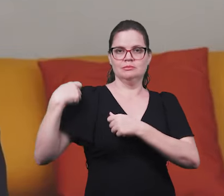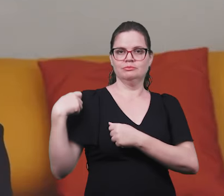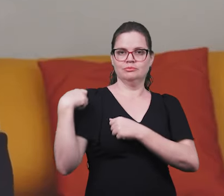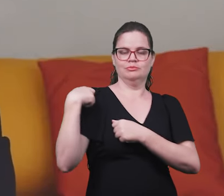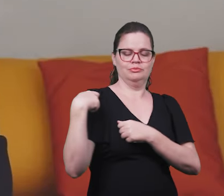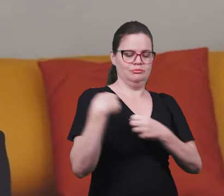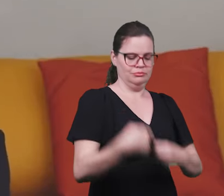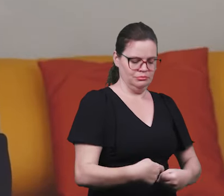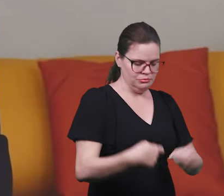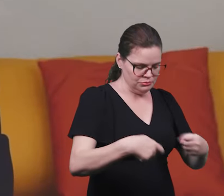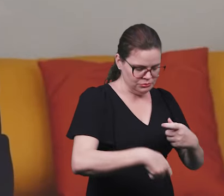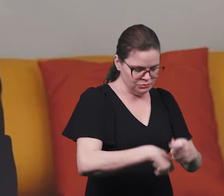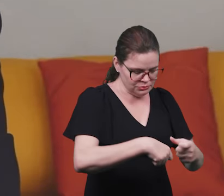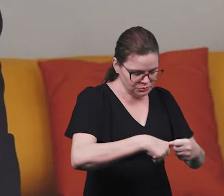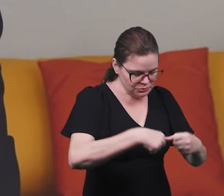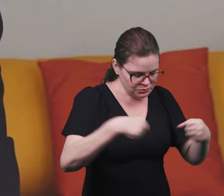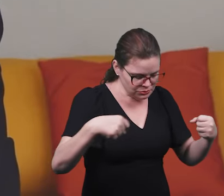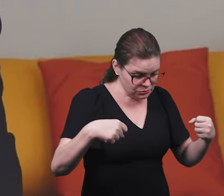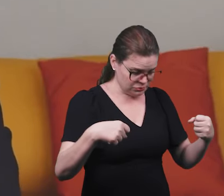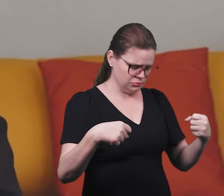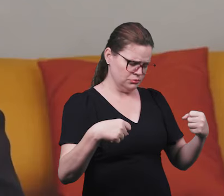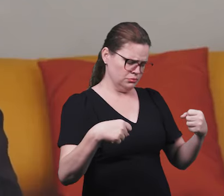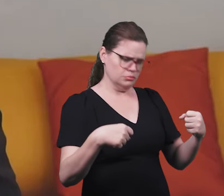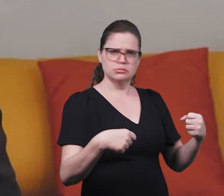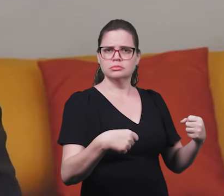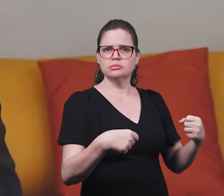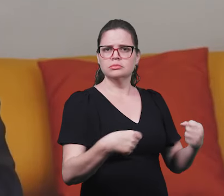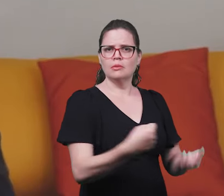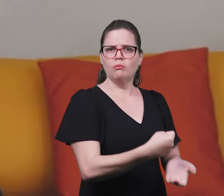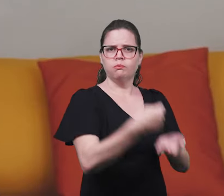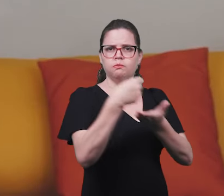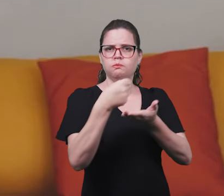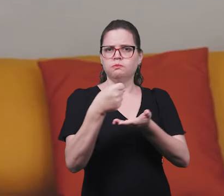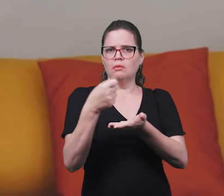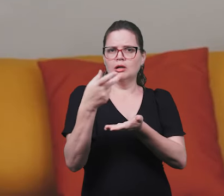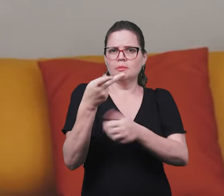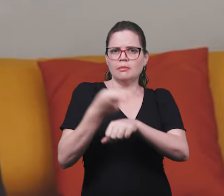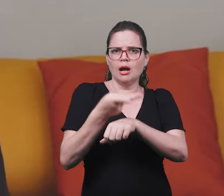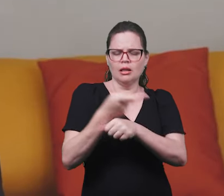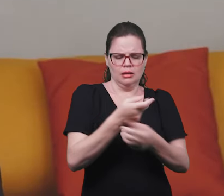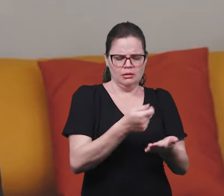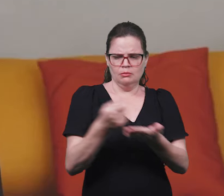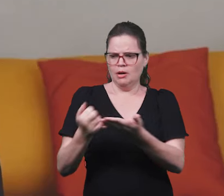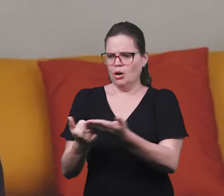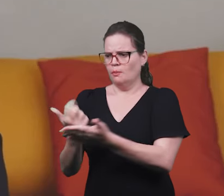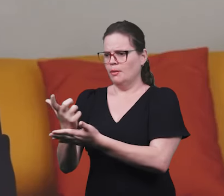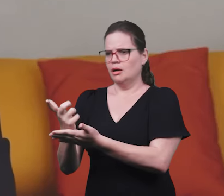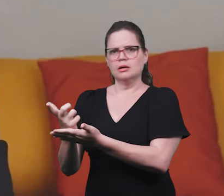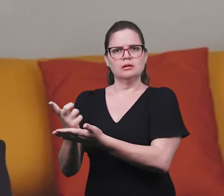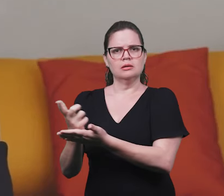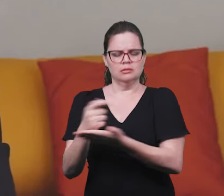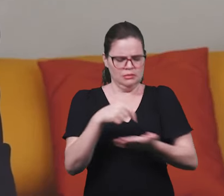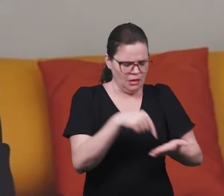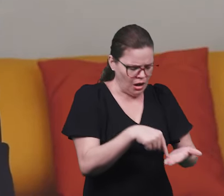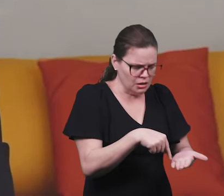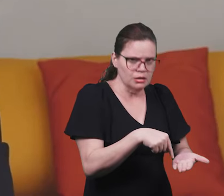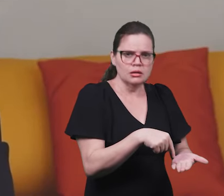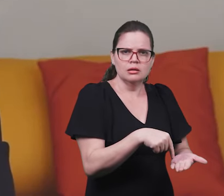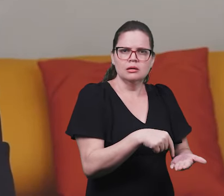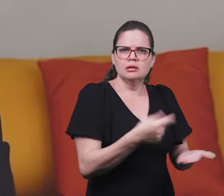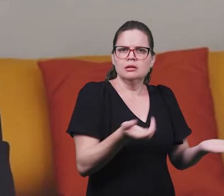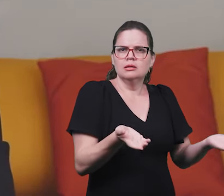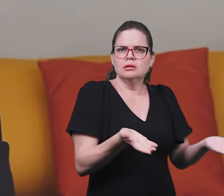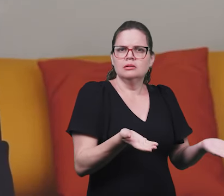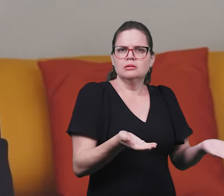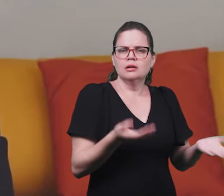sacolas e viram que o dinheiro que haviam levado para pagar as compras estava lá. Então, vejam só, o que é